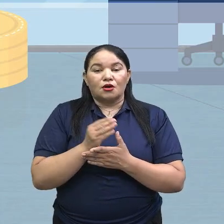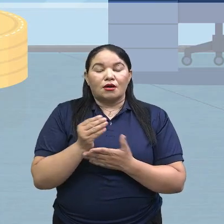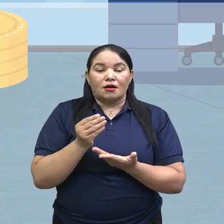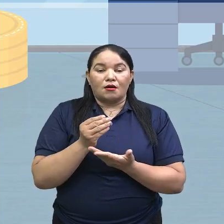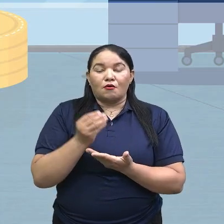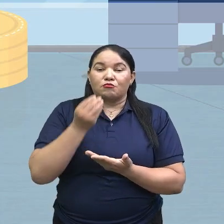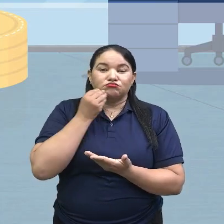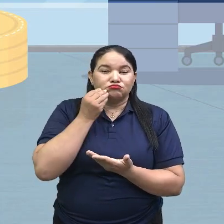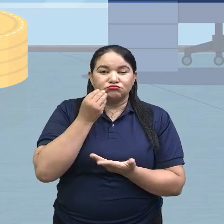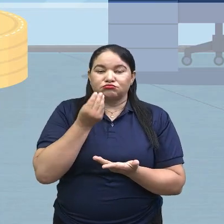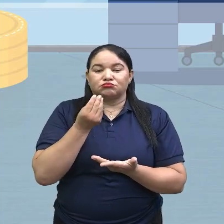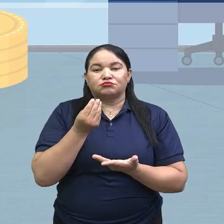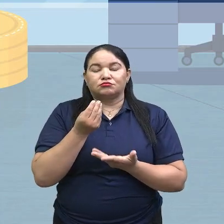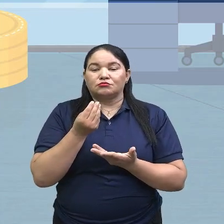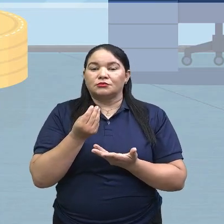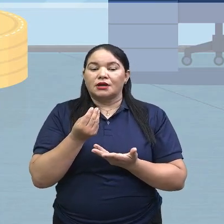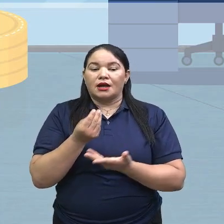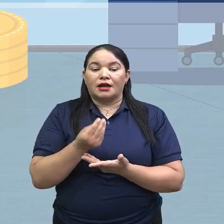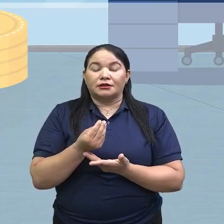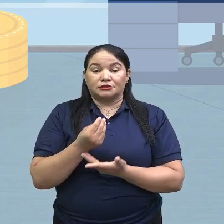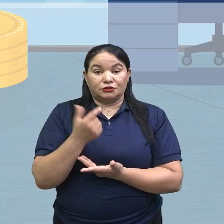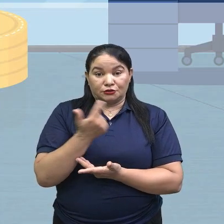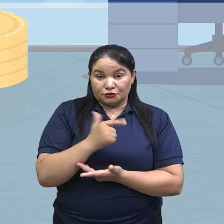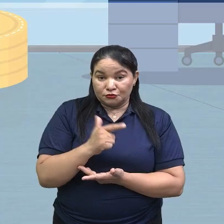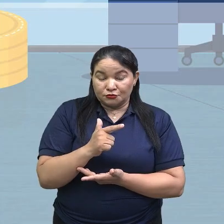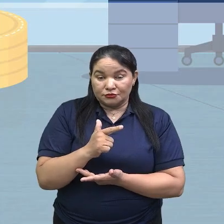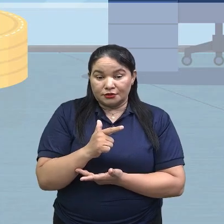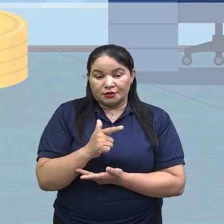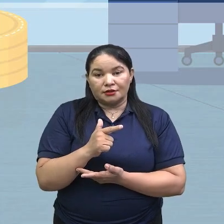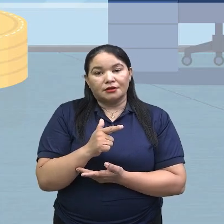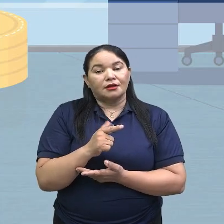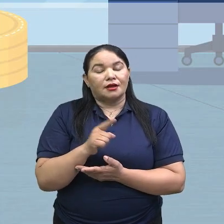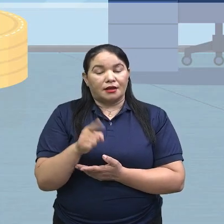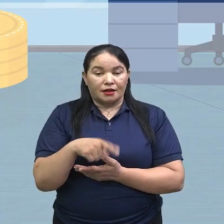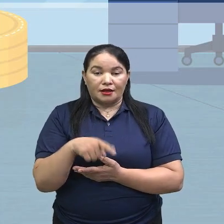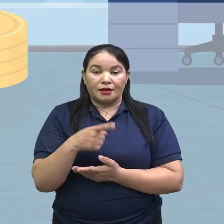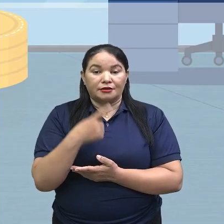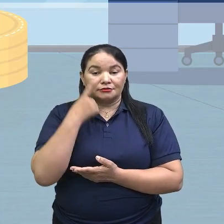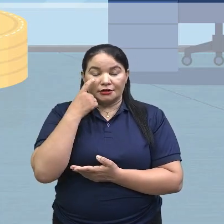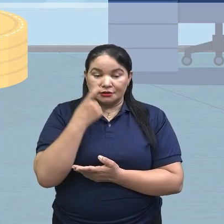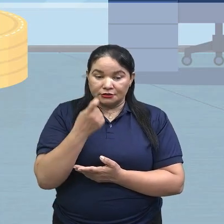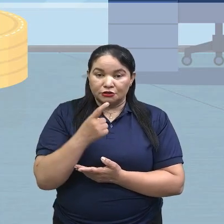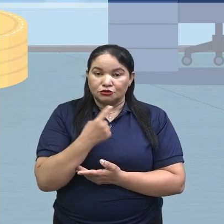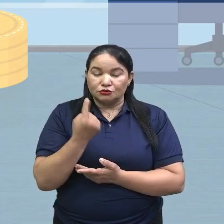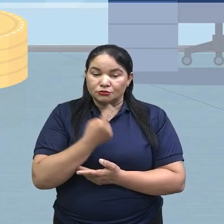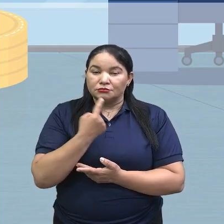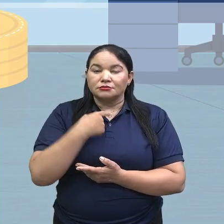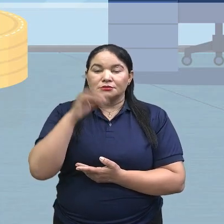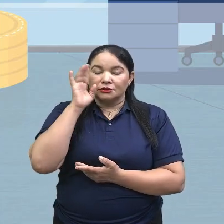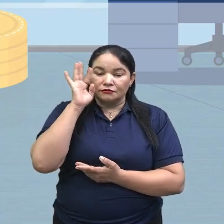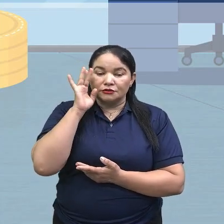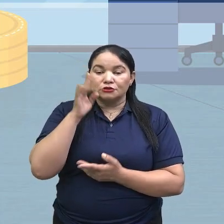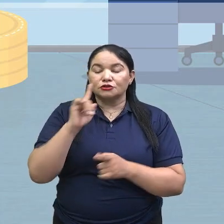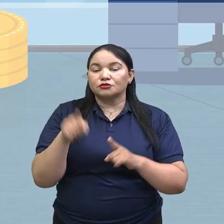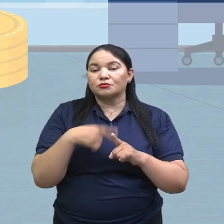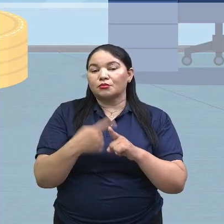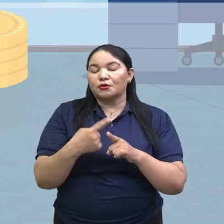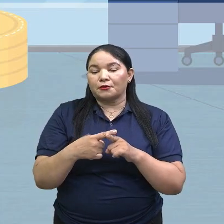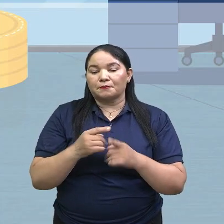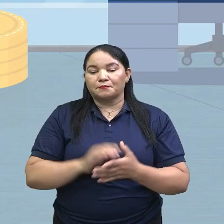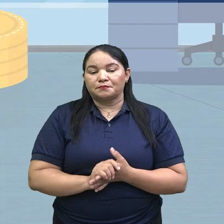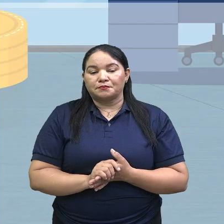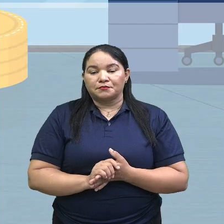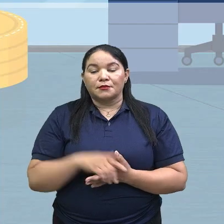oportunidades, certo? Muito bem. Então, é interessante a gente refletir essa questão das desigualdades horizontais. Essa